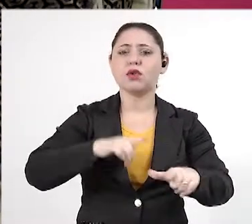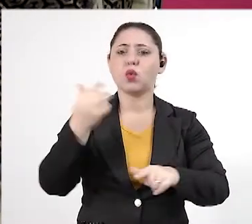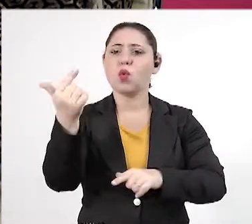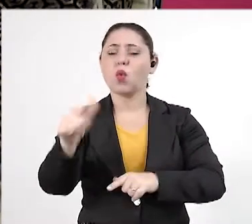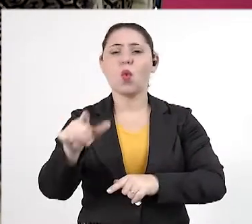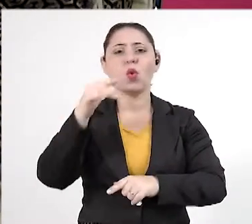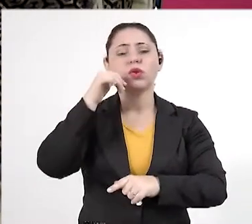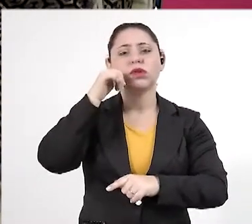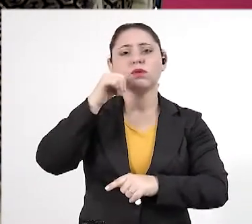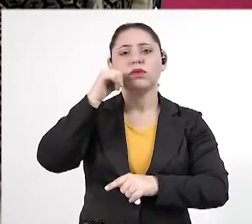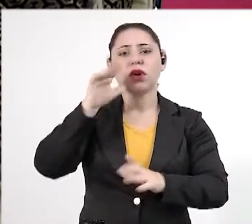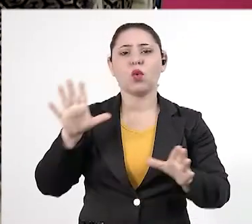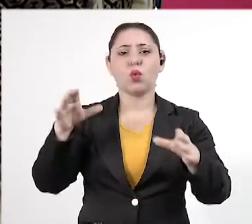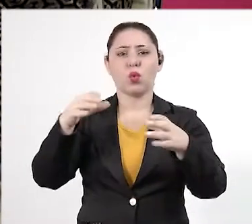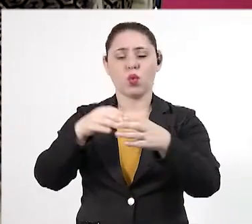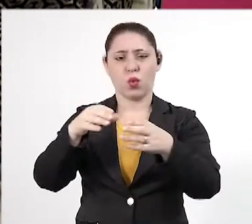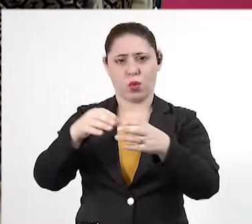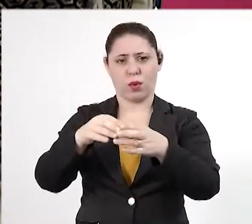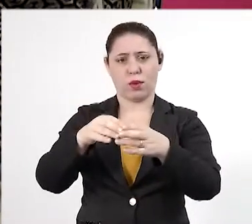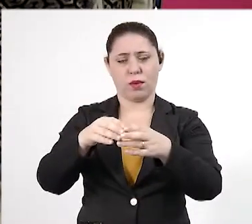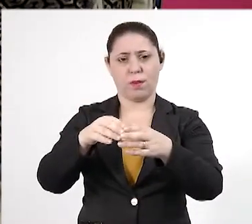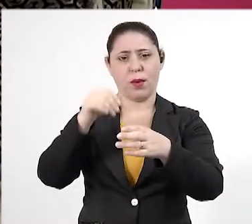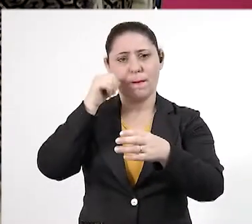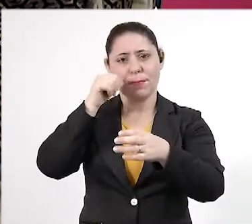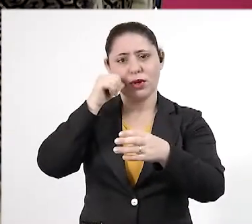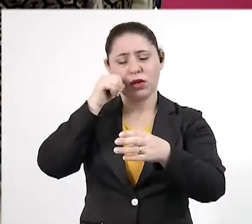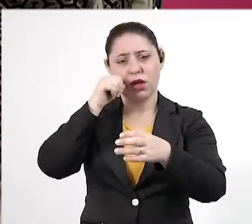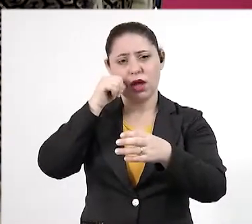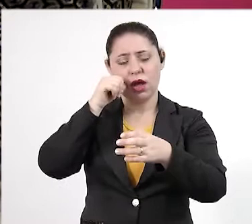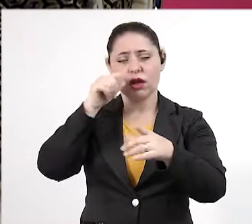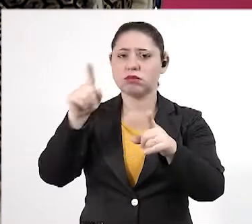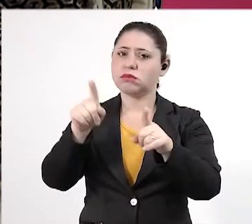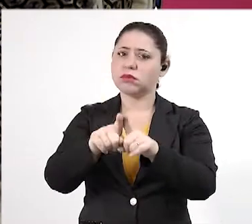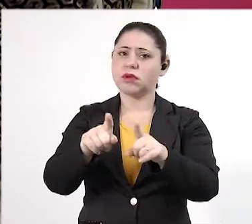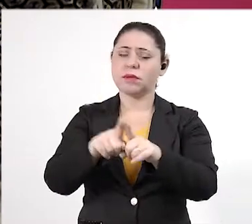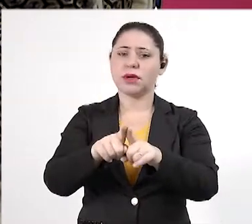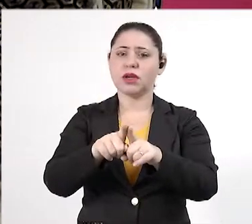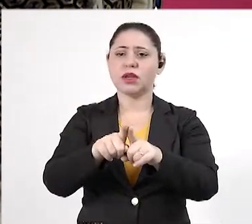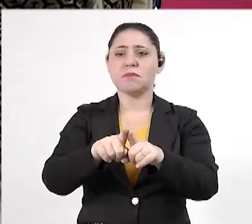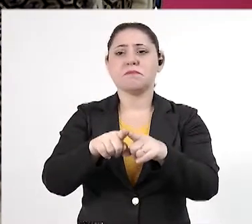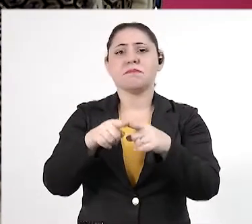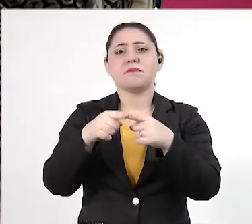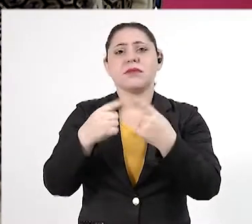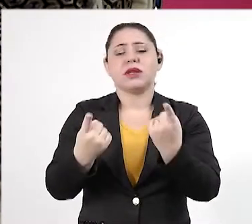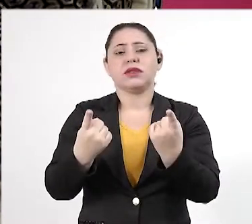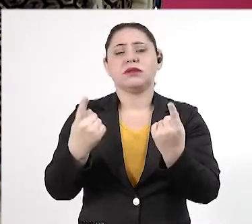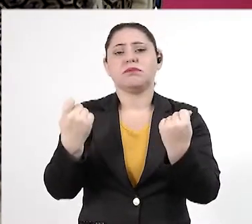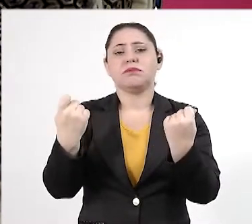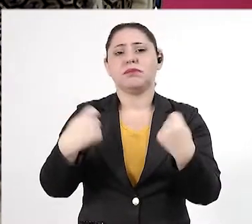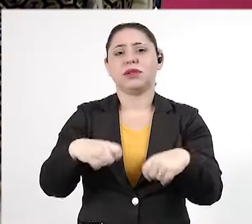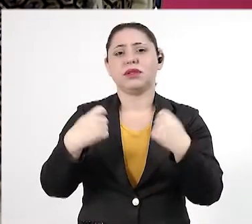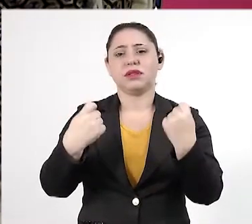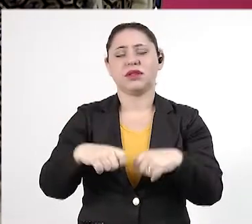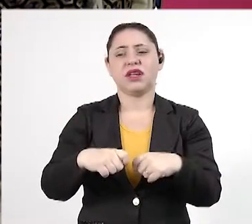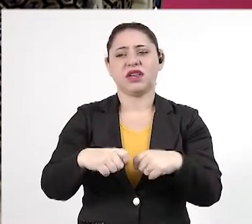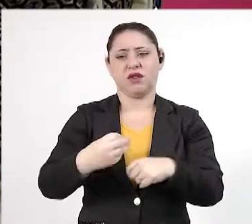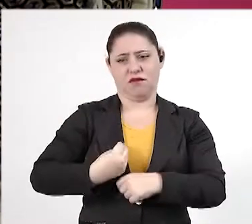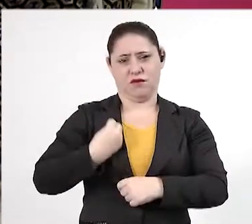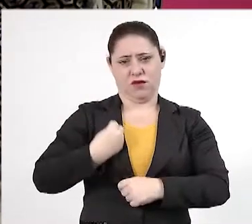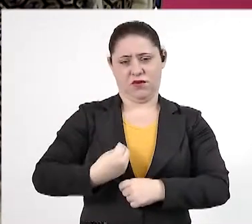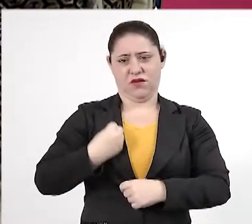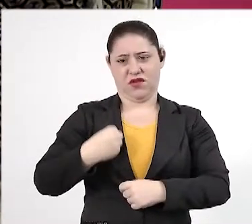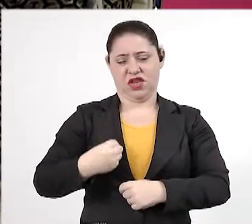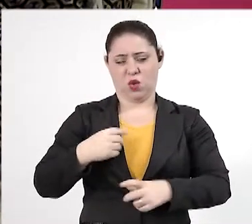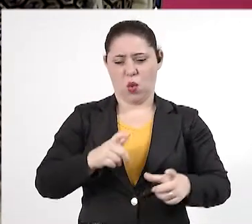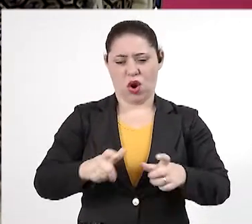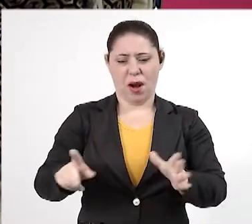né, com outras mulheres em uma equipe formada por membros do sexo feminino, só que tendo que conviver com um